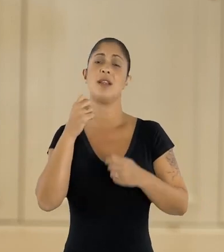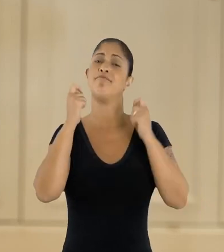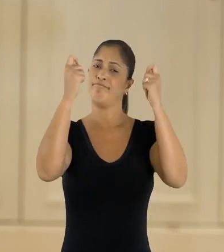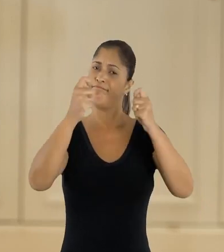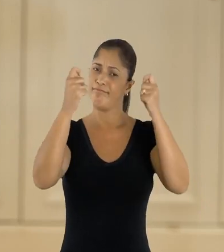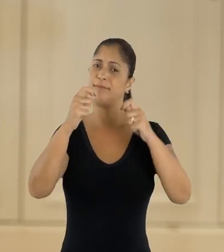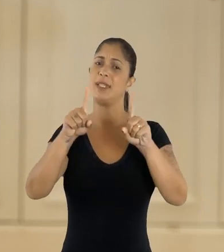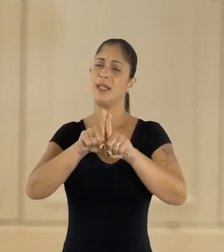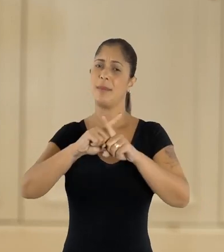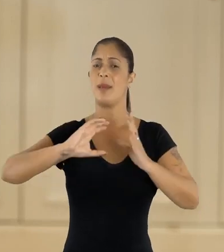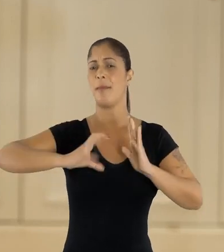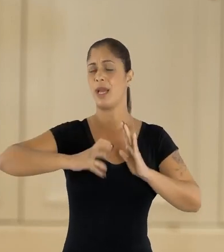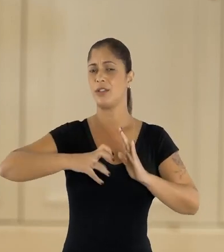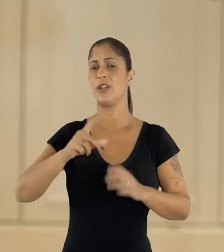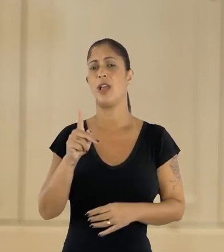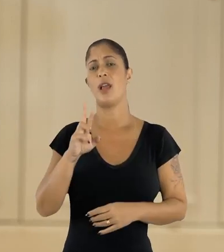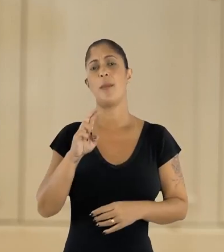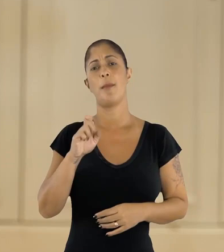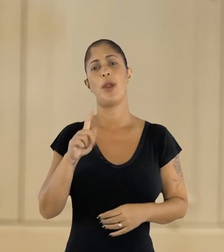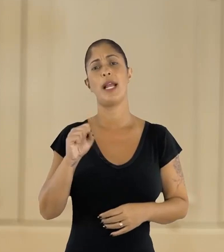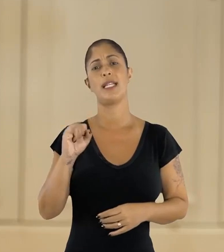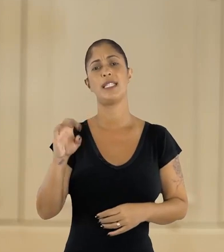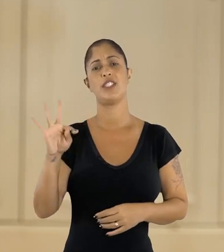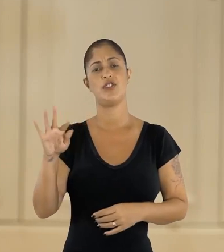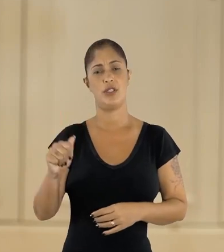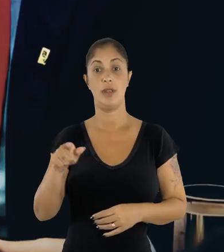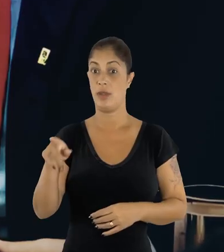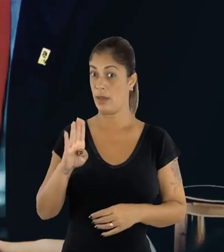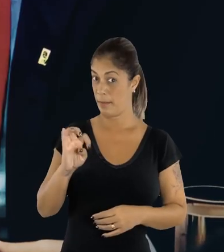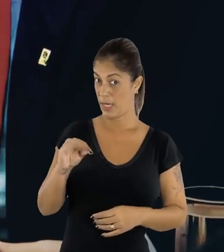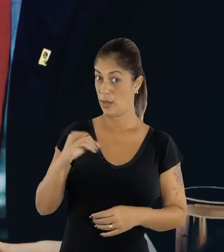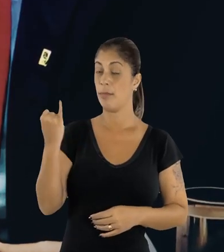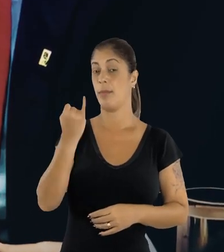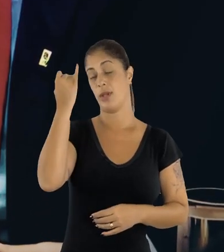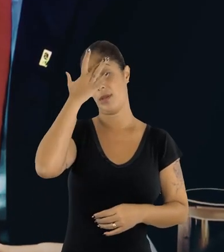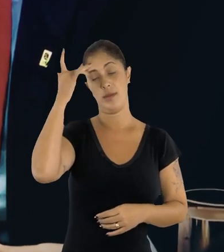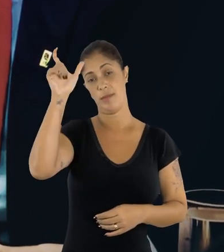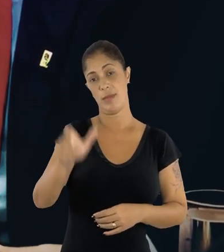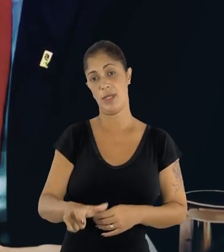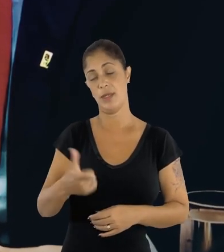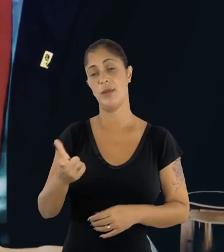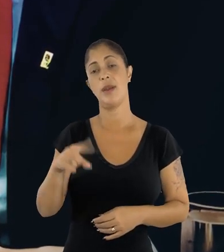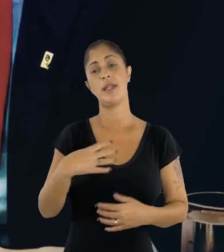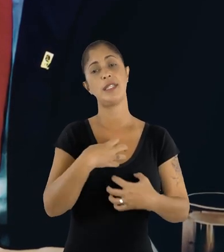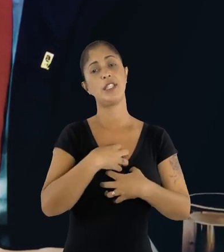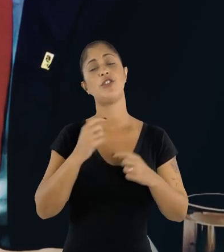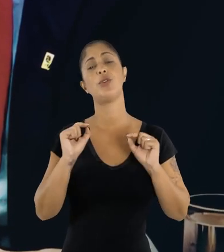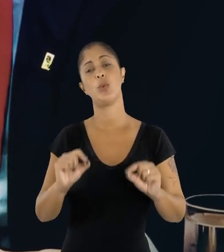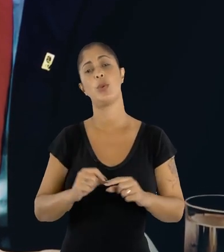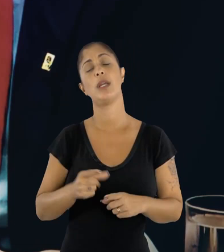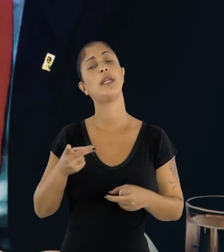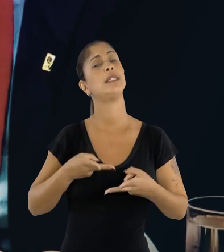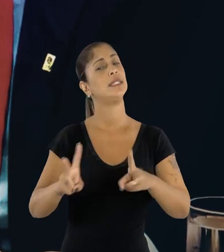e das militâncias dos partidos progressistas que estão no governo, que não é só o PT. E o Beto é uma pessoa importante, né, nesse sentido